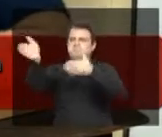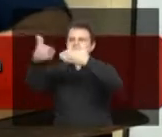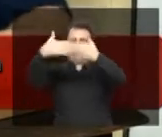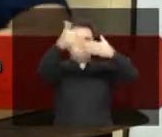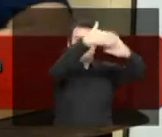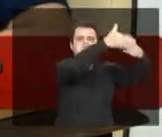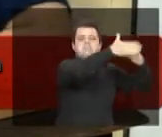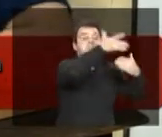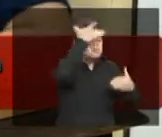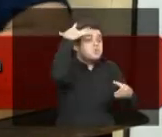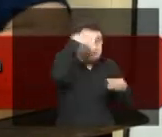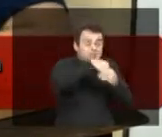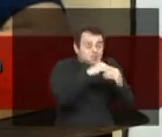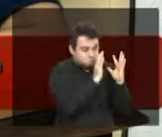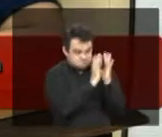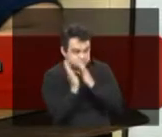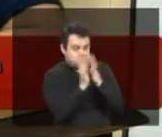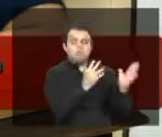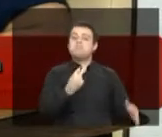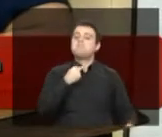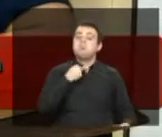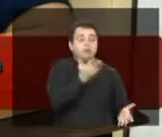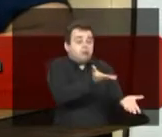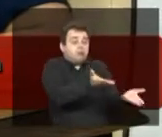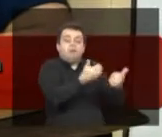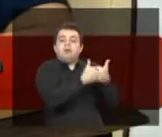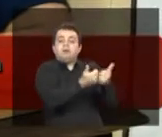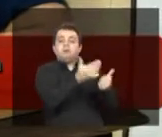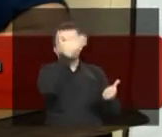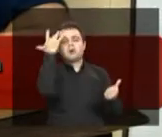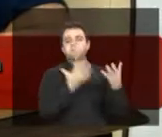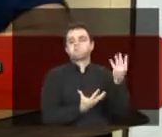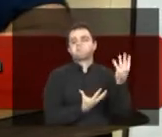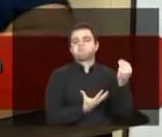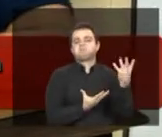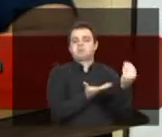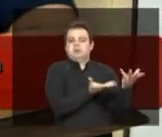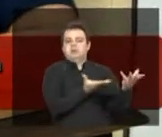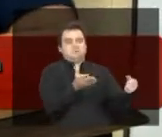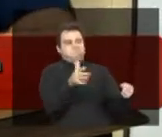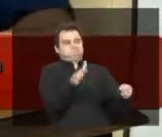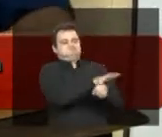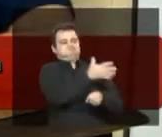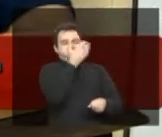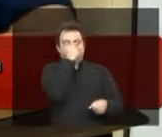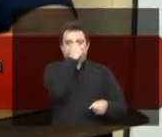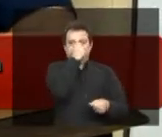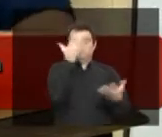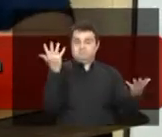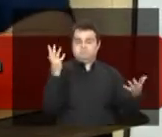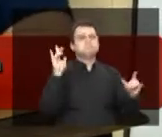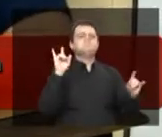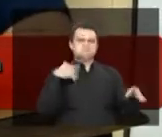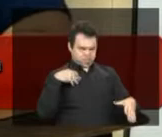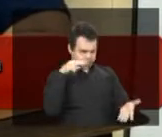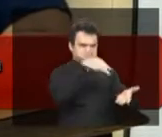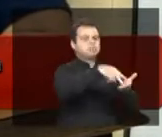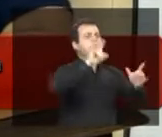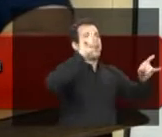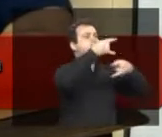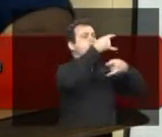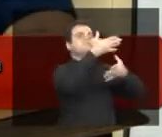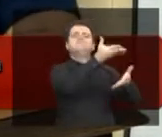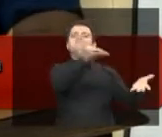podia ter aglomeração e os ônibus naquela condição. Aí eu fui lá, fiz a live reclamando, falando que eles não